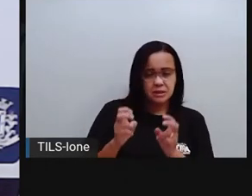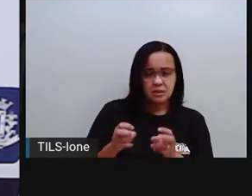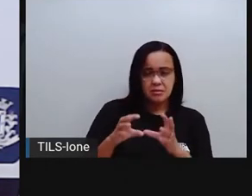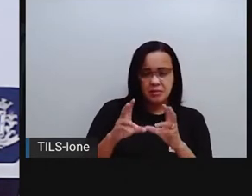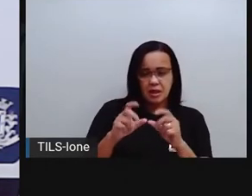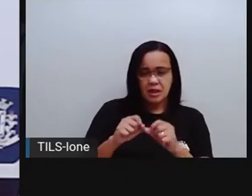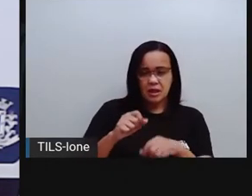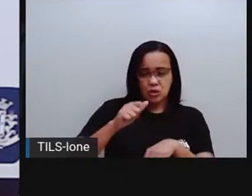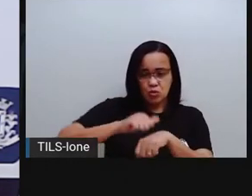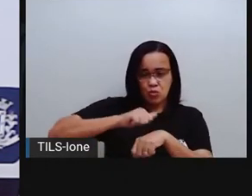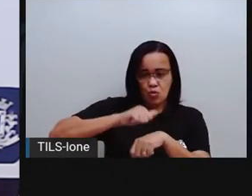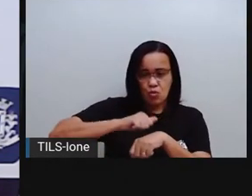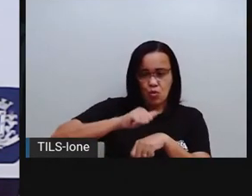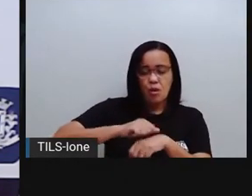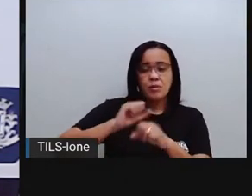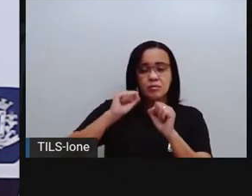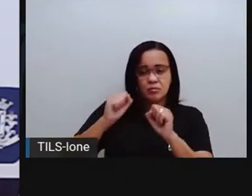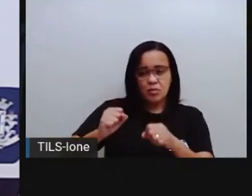tá certo?